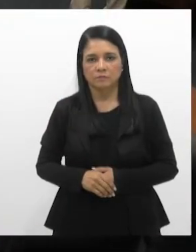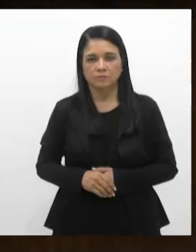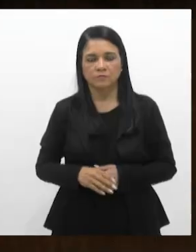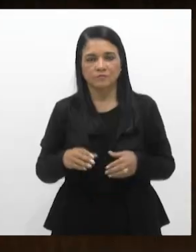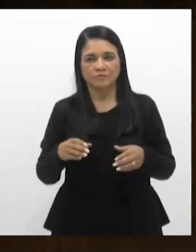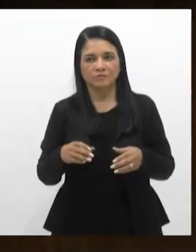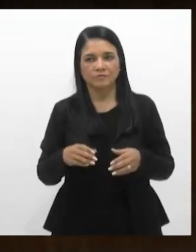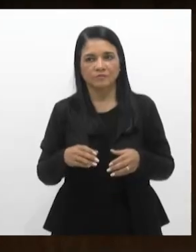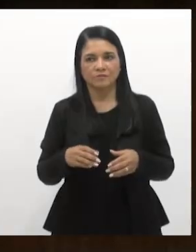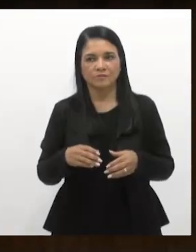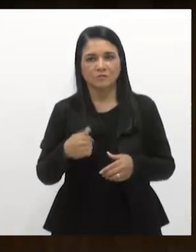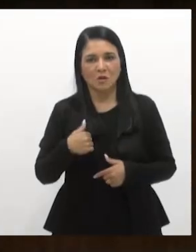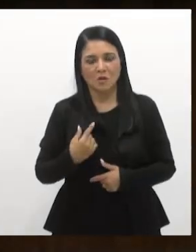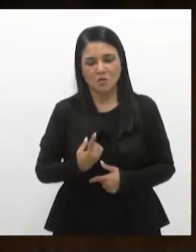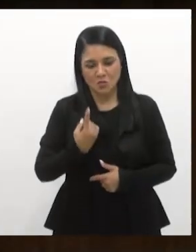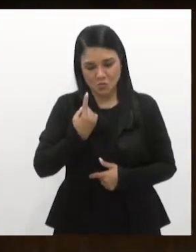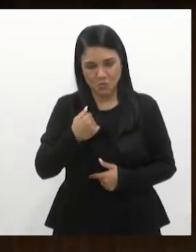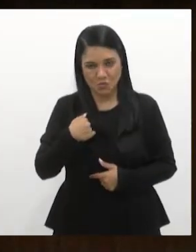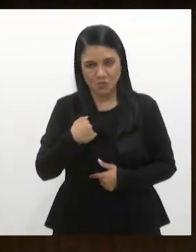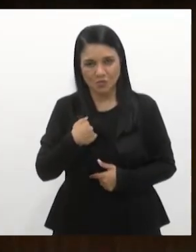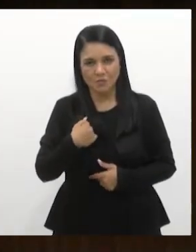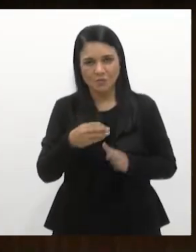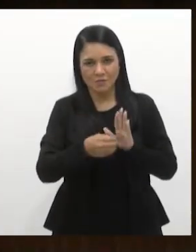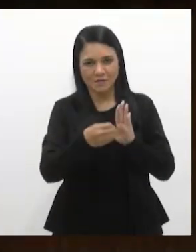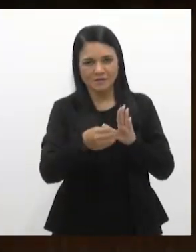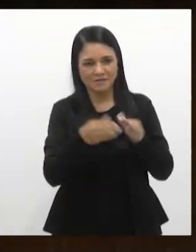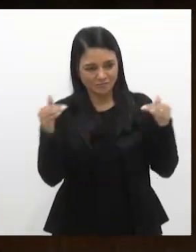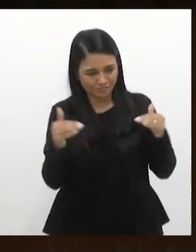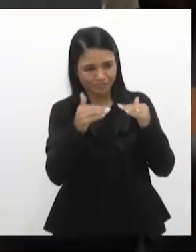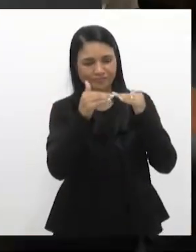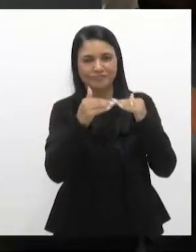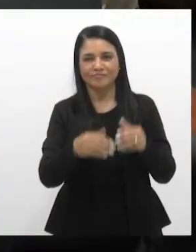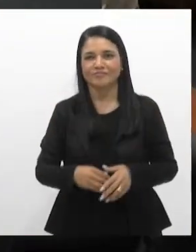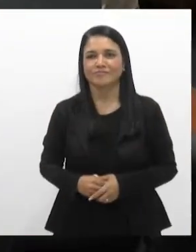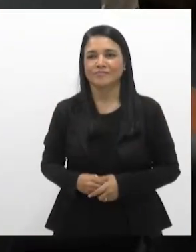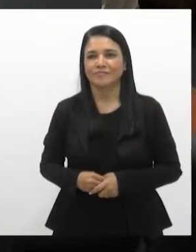Comissão de 1. Sempre sou eu para dar o parecer favorável.